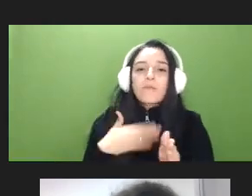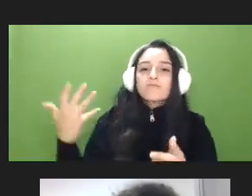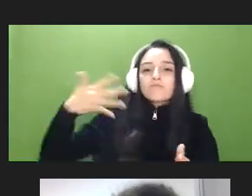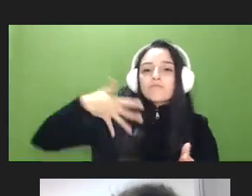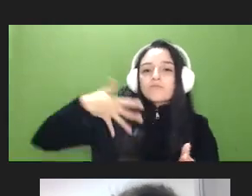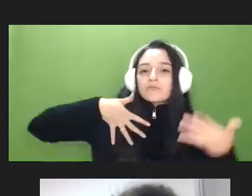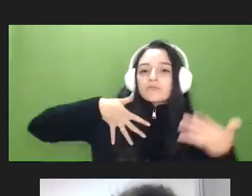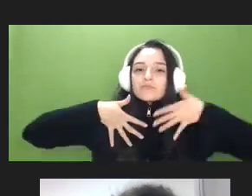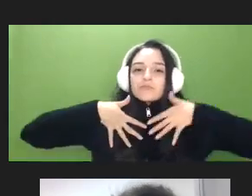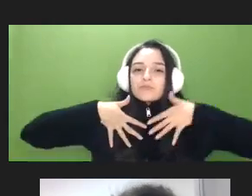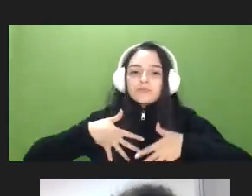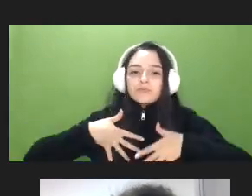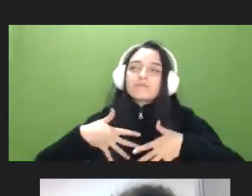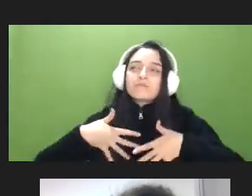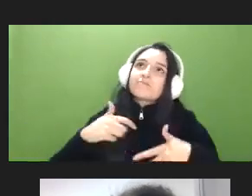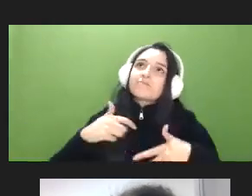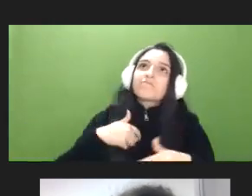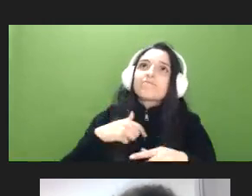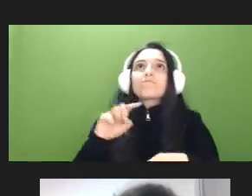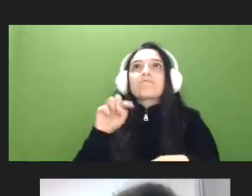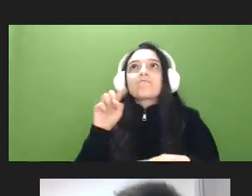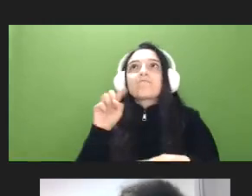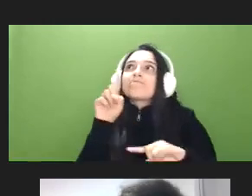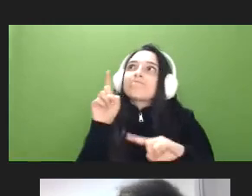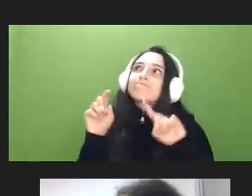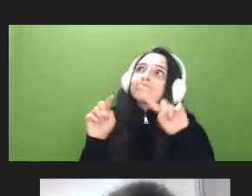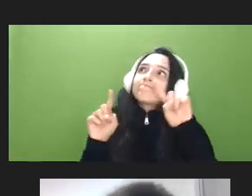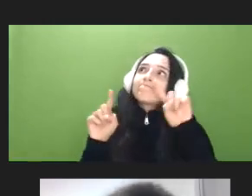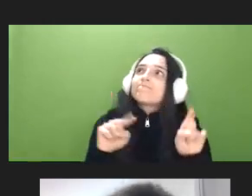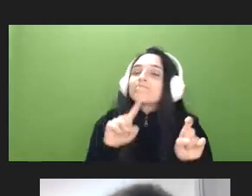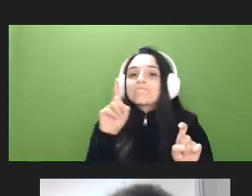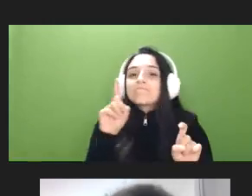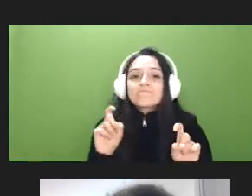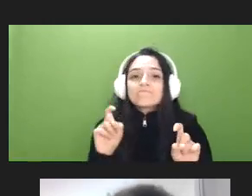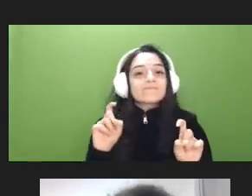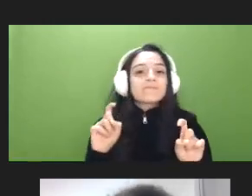inquietações que, de certa forma, me levaram a fazer tudo que eu faço hoje,